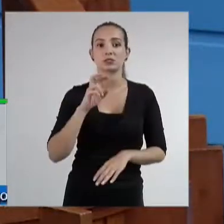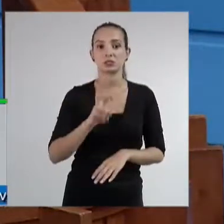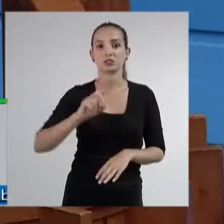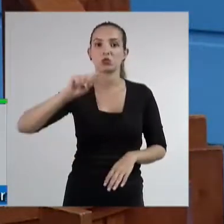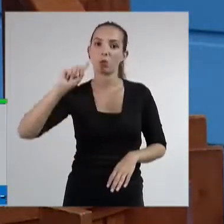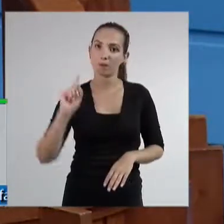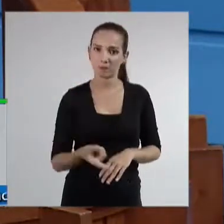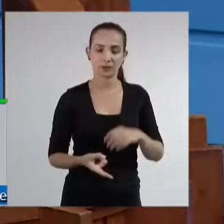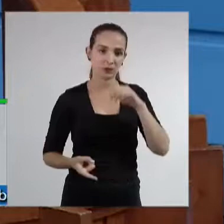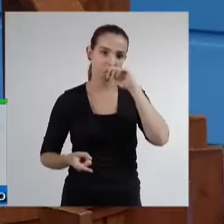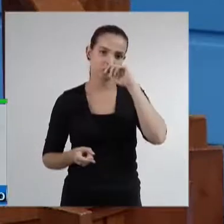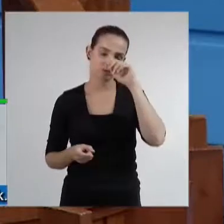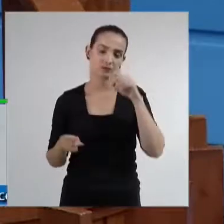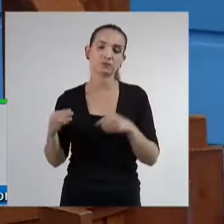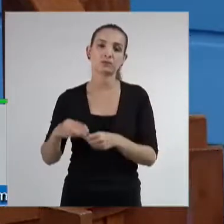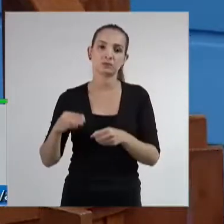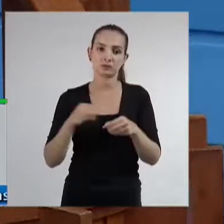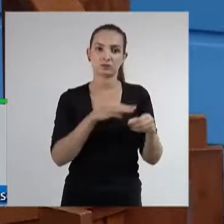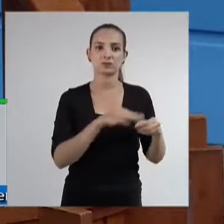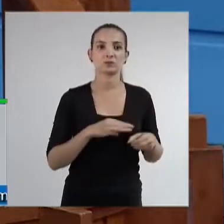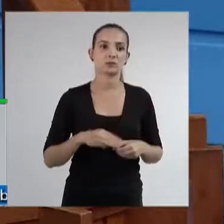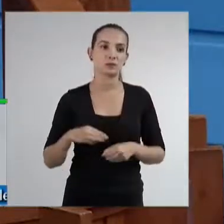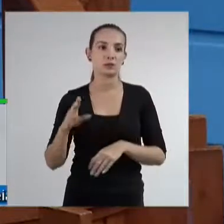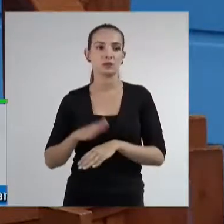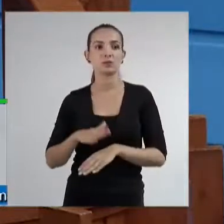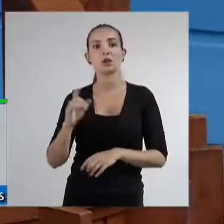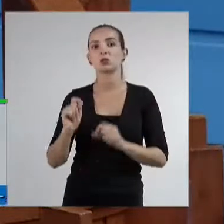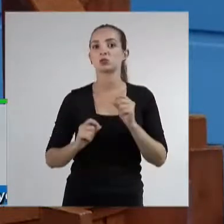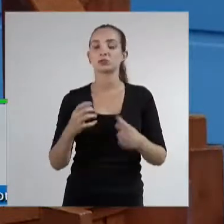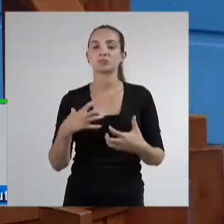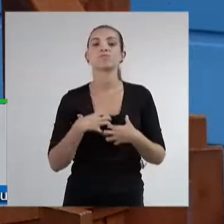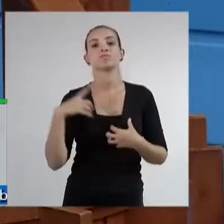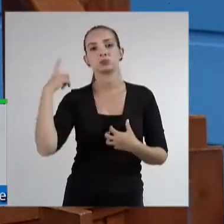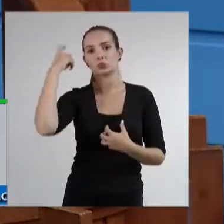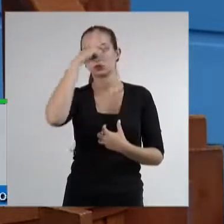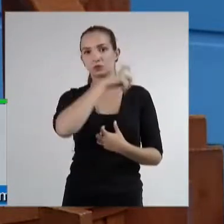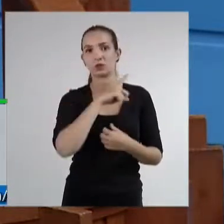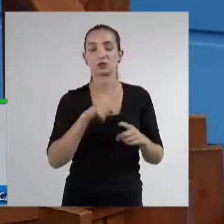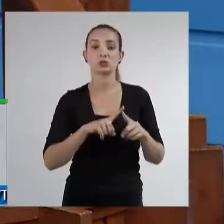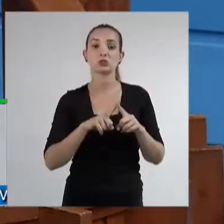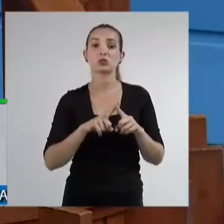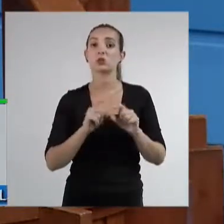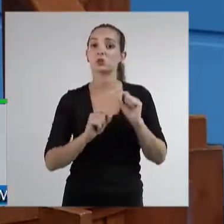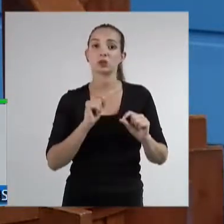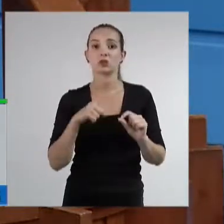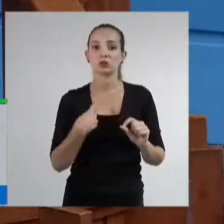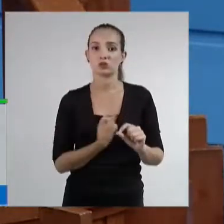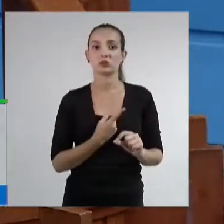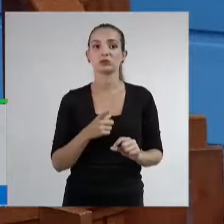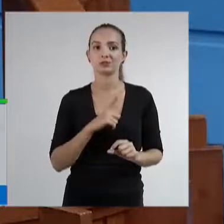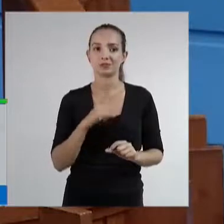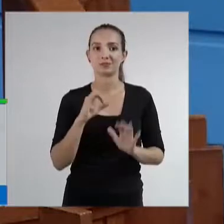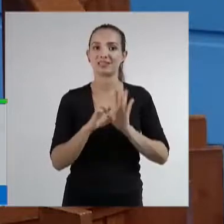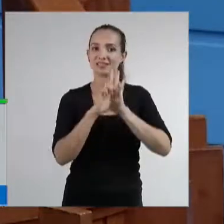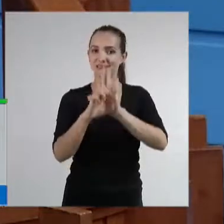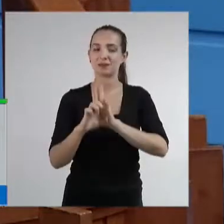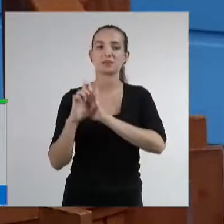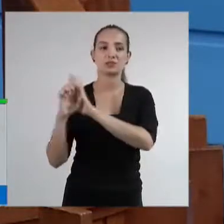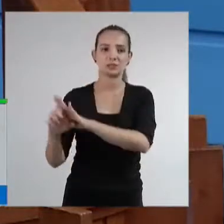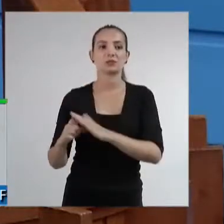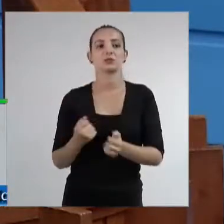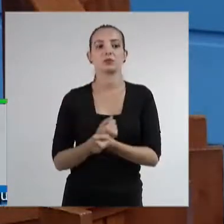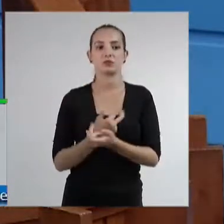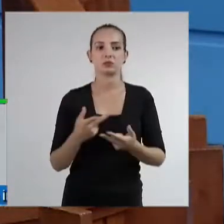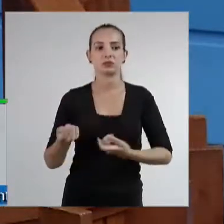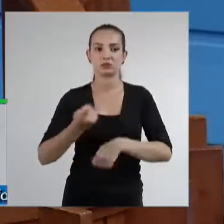municípios, em sua maioria, estão com dificuldades. Mas temos exemplos exitosos de